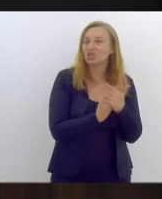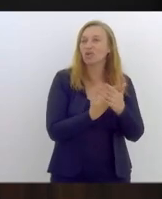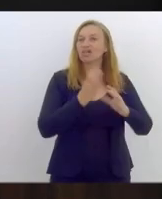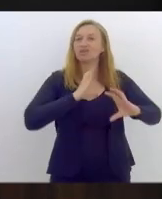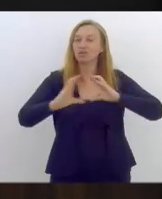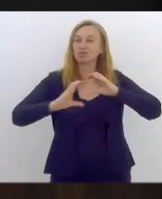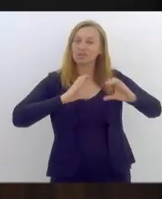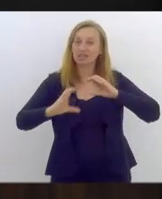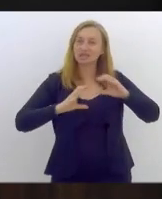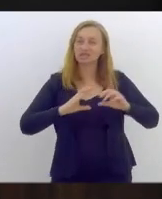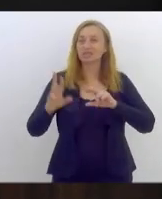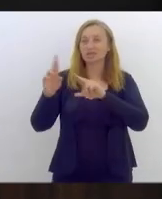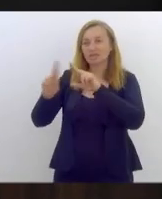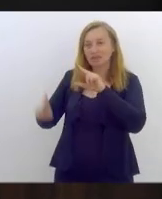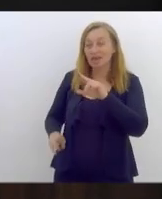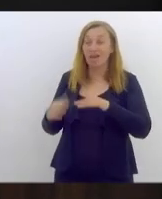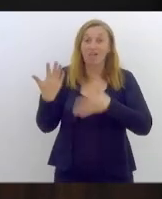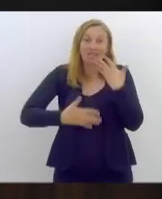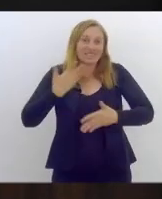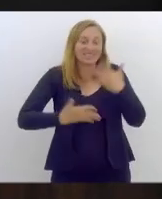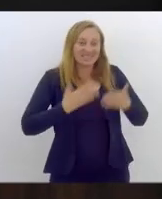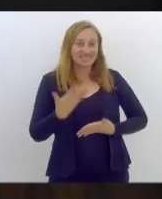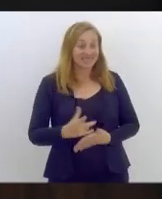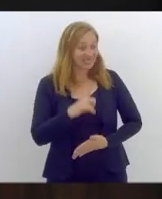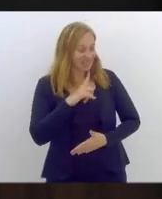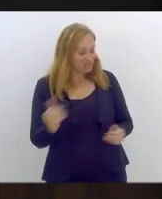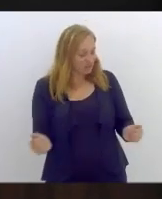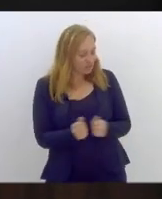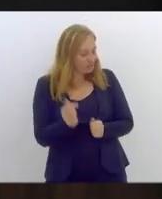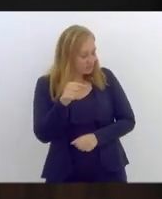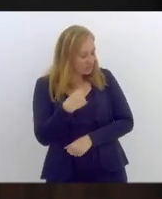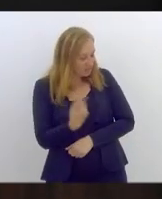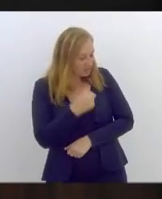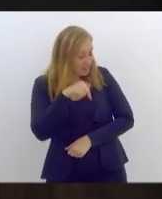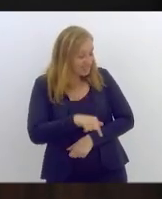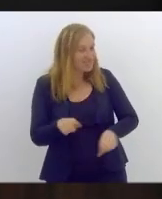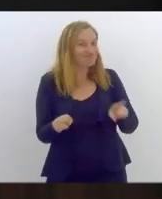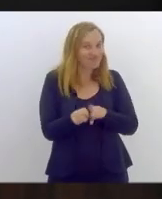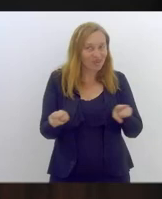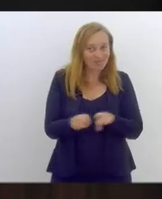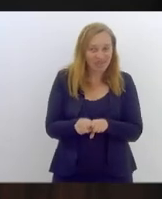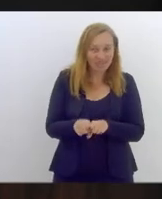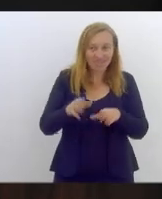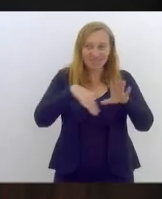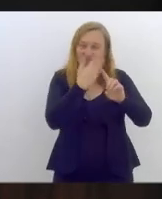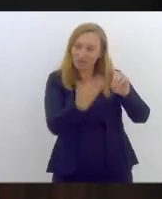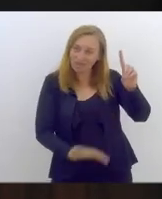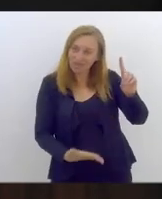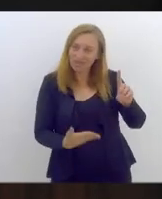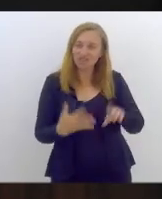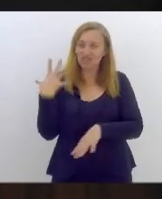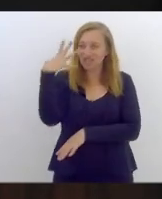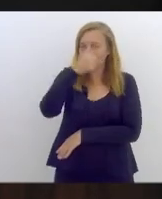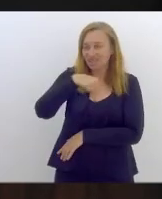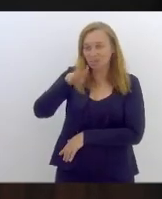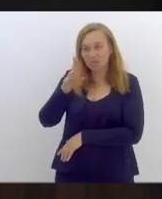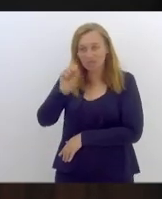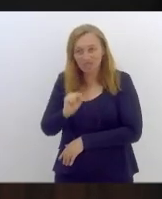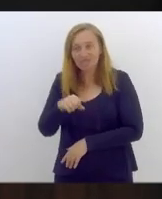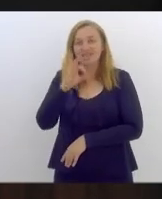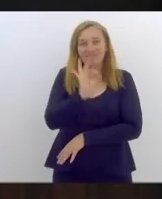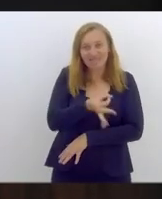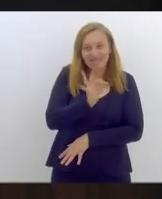UFRJ. Então, é uma alegria tê-la aqui também, nessa linda homenagem ao Muniz, e eu tenho certeza que